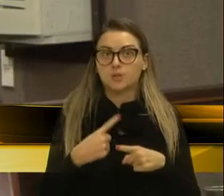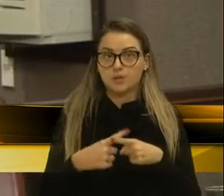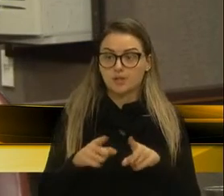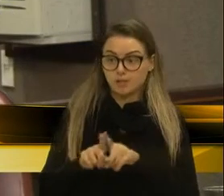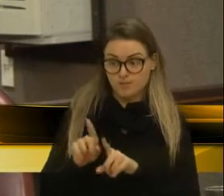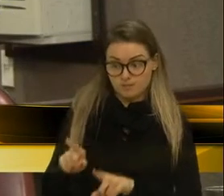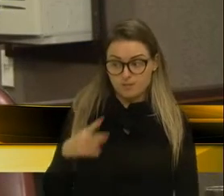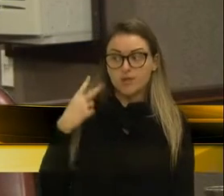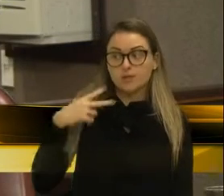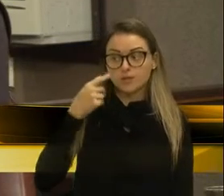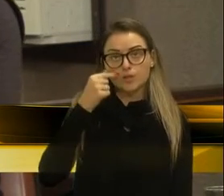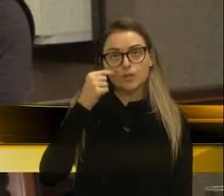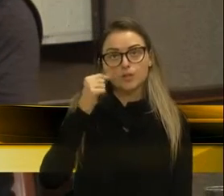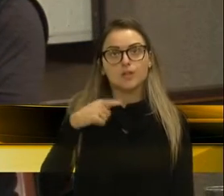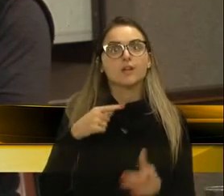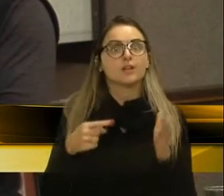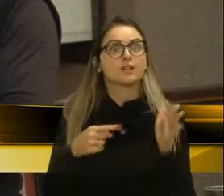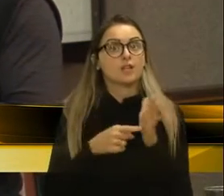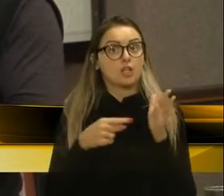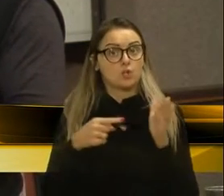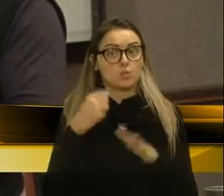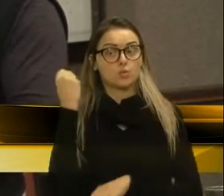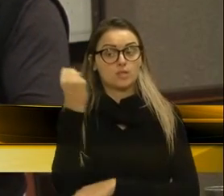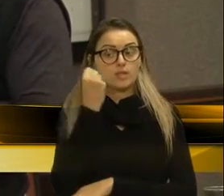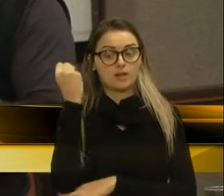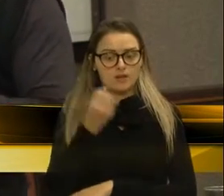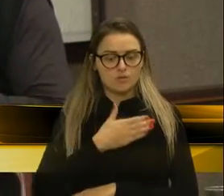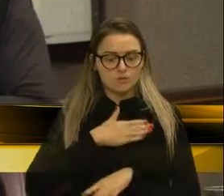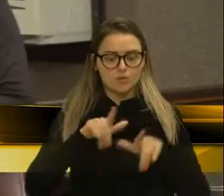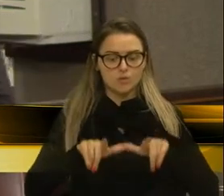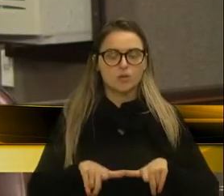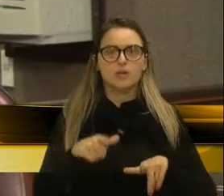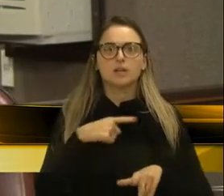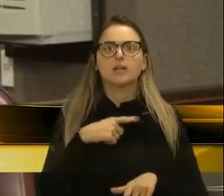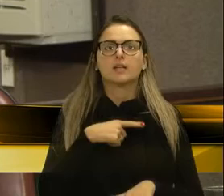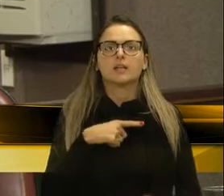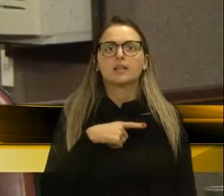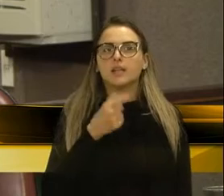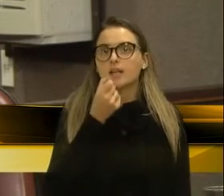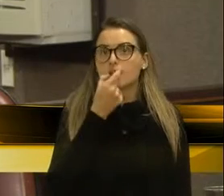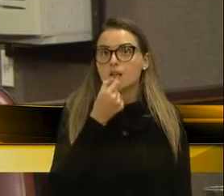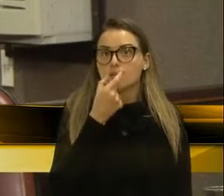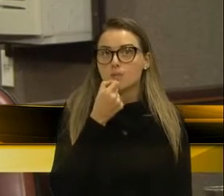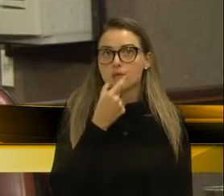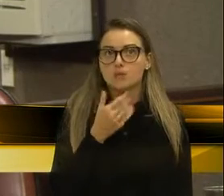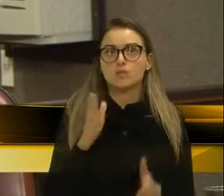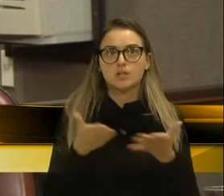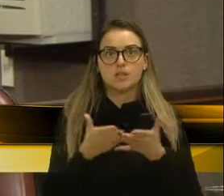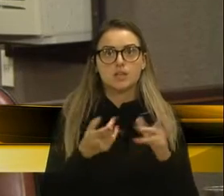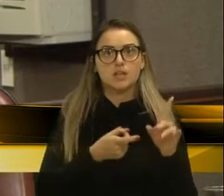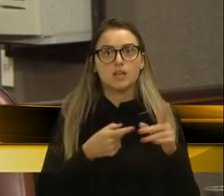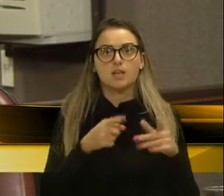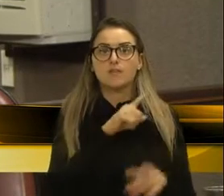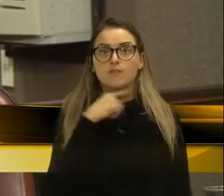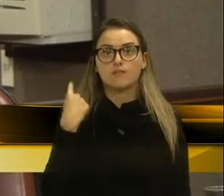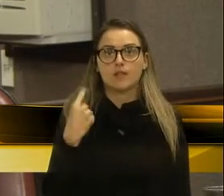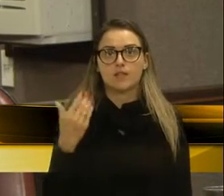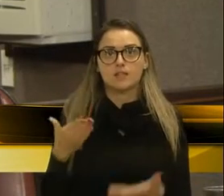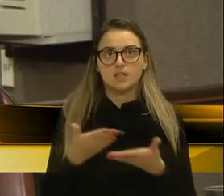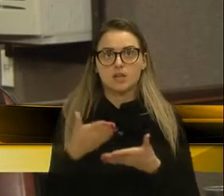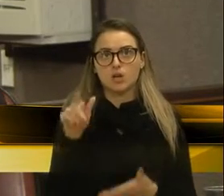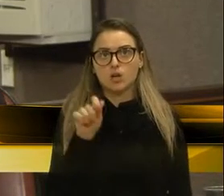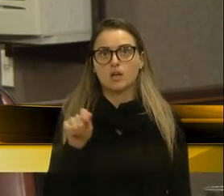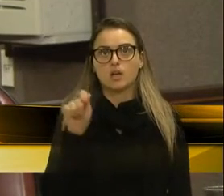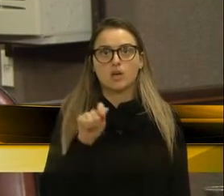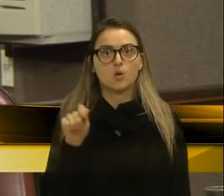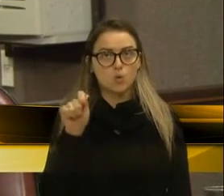vereador Frisso, chegou denúncias gravíssimas para o meu gabinete que tem antibióticos que vão vencer agora em agosto. Não sei se outros